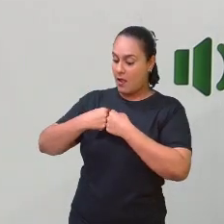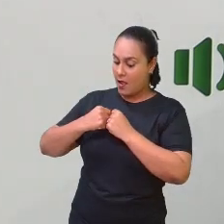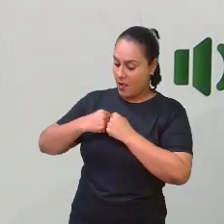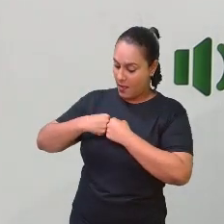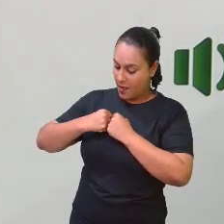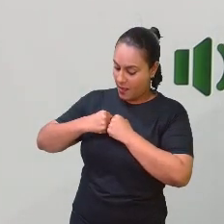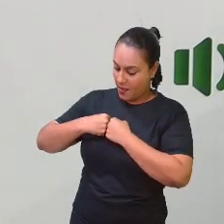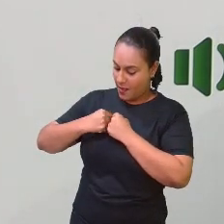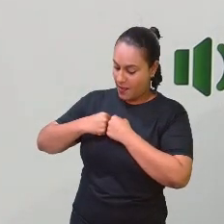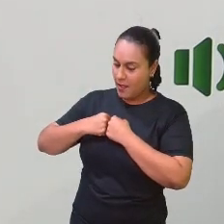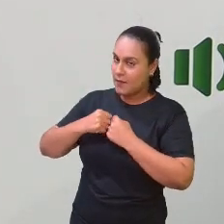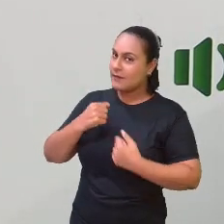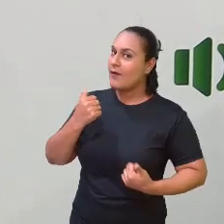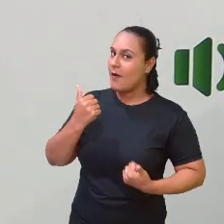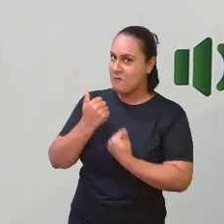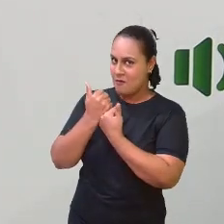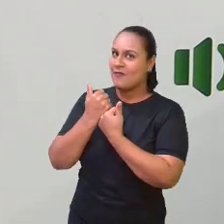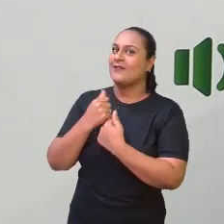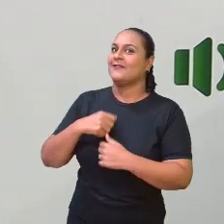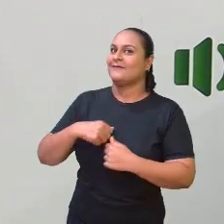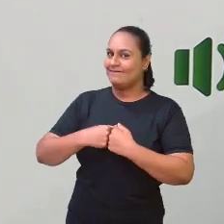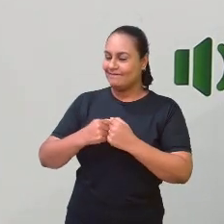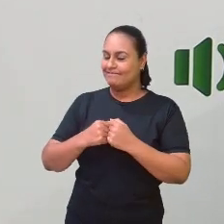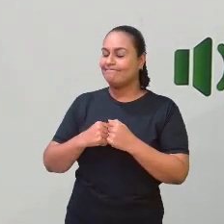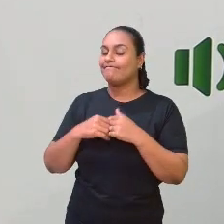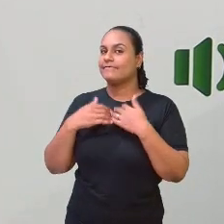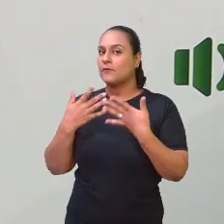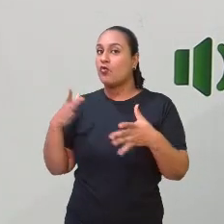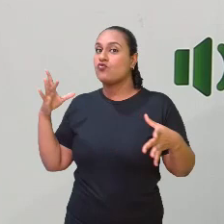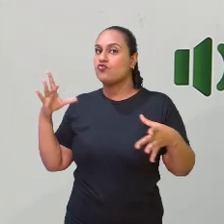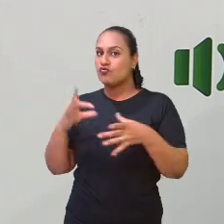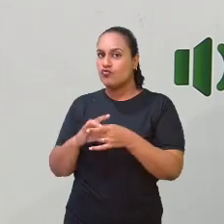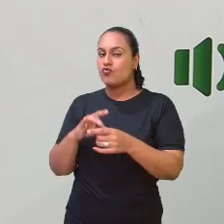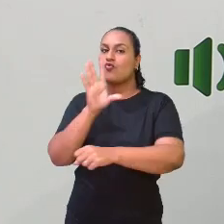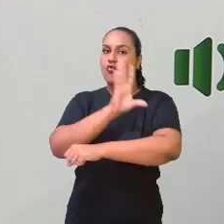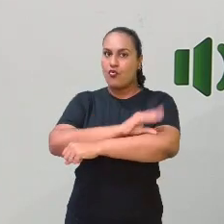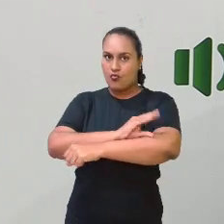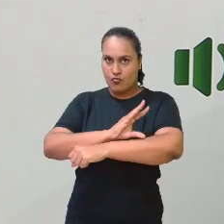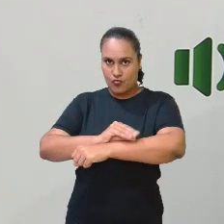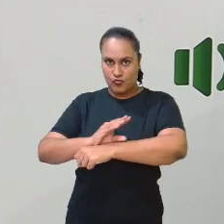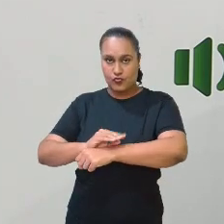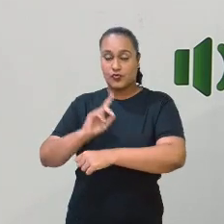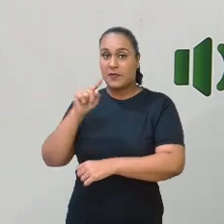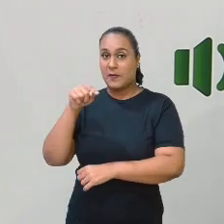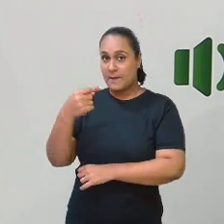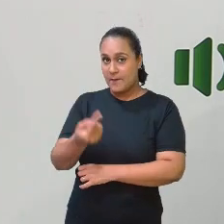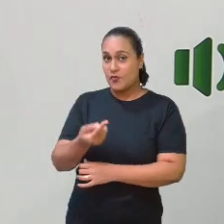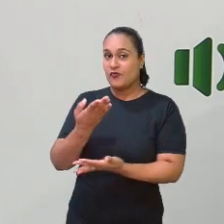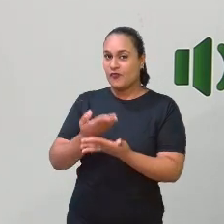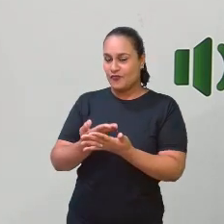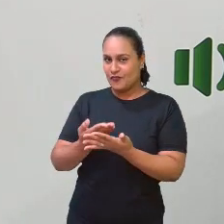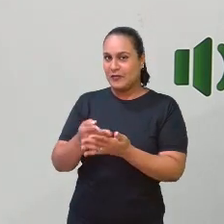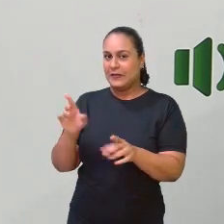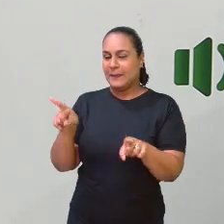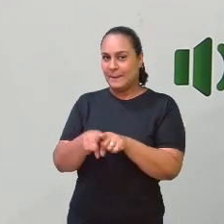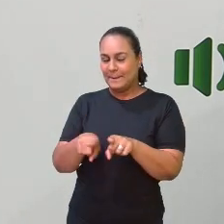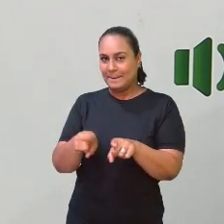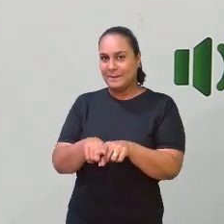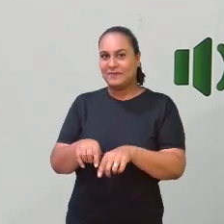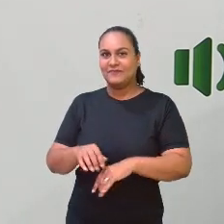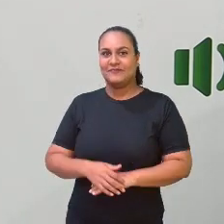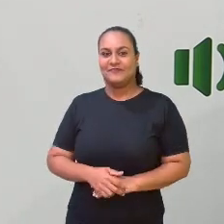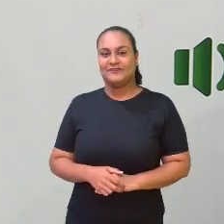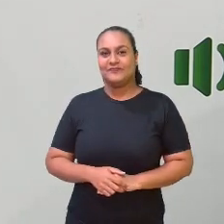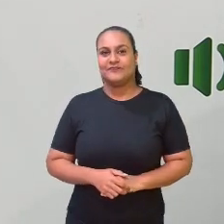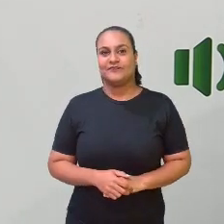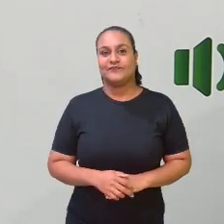articulações, elas me auxiliam nesse processo. Claro, junto com os nossos músculos, que a gente vai entender um pouco mais para frente. Como eu tinha falado